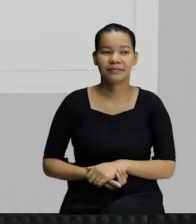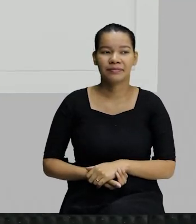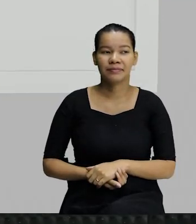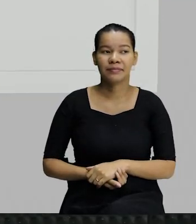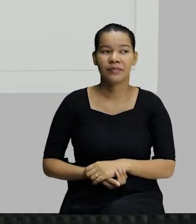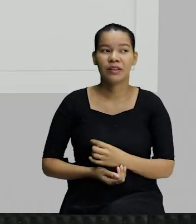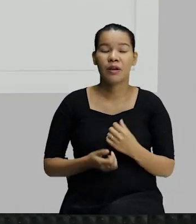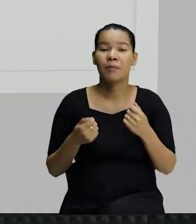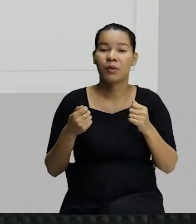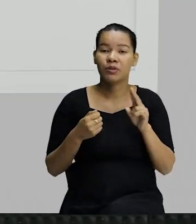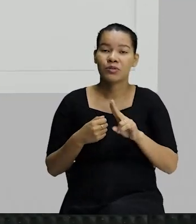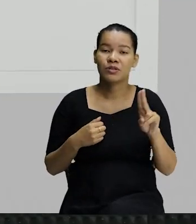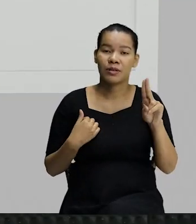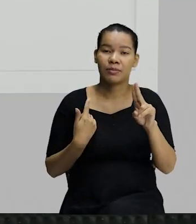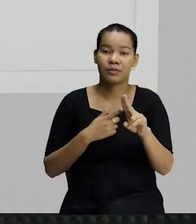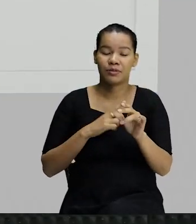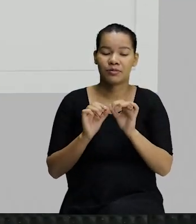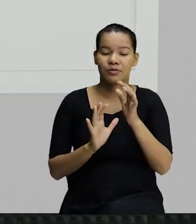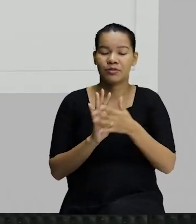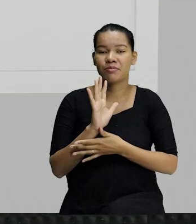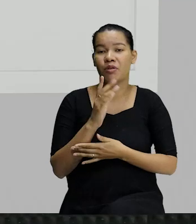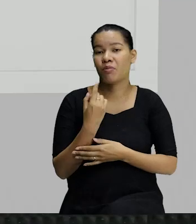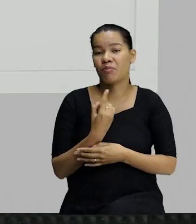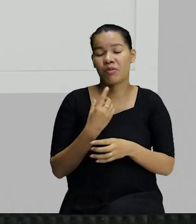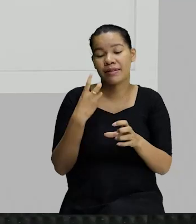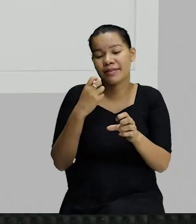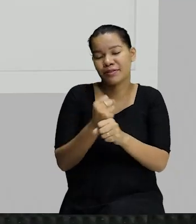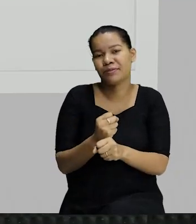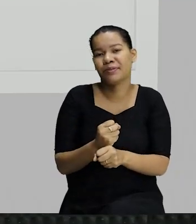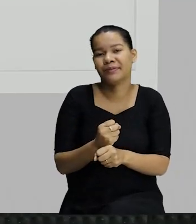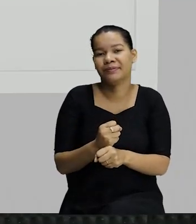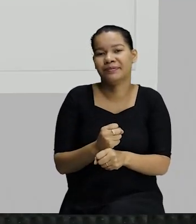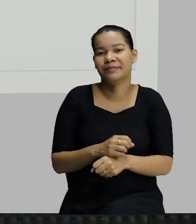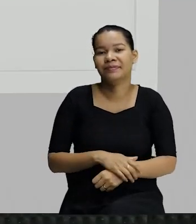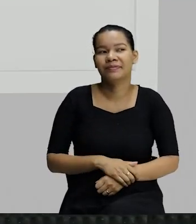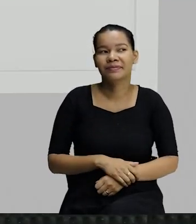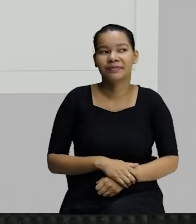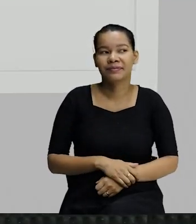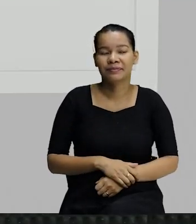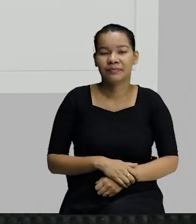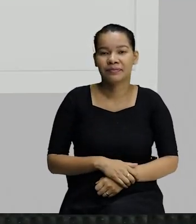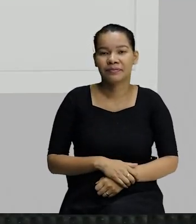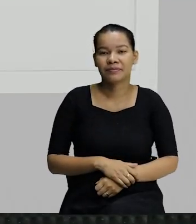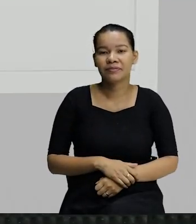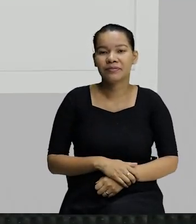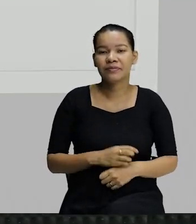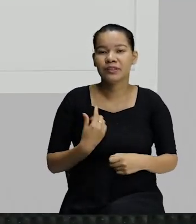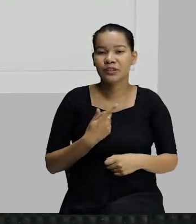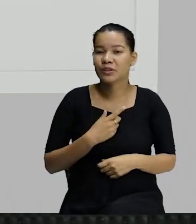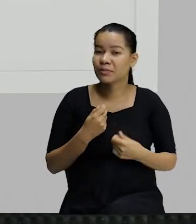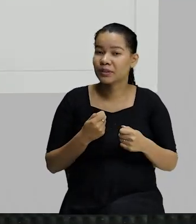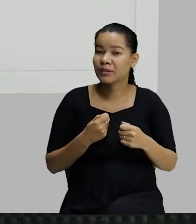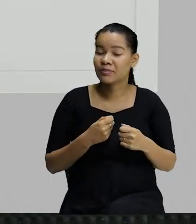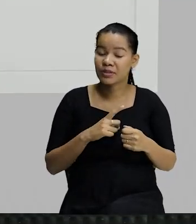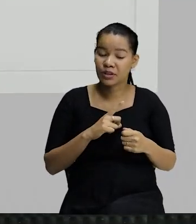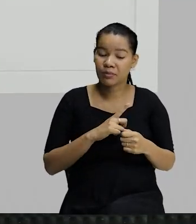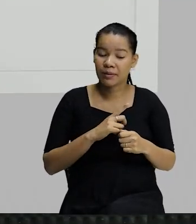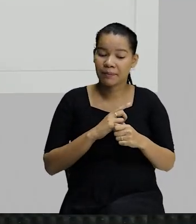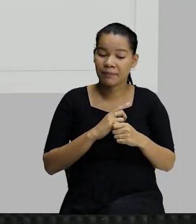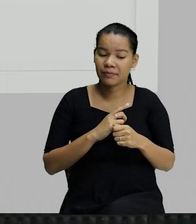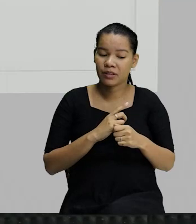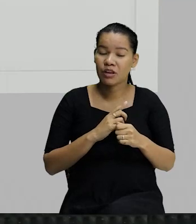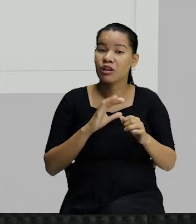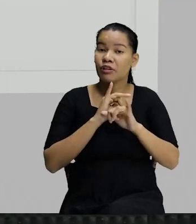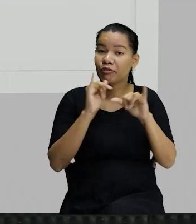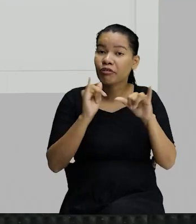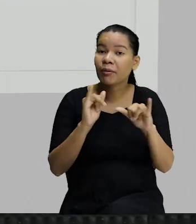construir uma espécie de convergência, de resumo. Eu não gosto da palavra resumo às vezes. A gente pode ali tirar uma mensagem final,